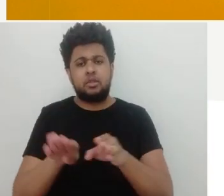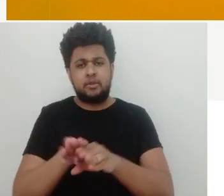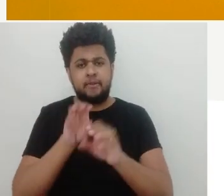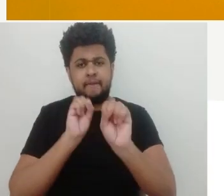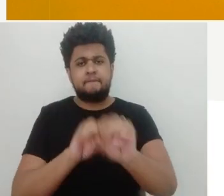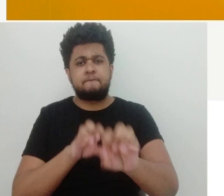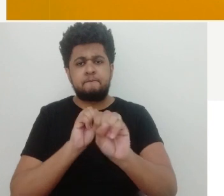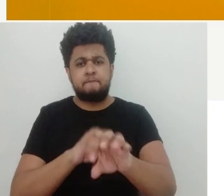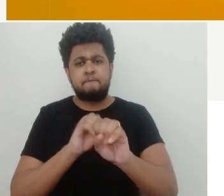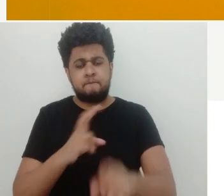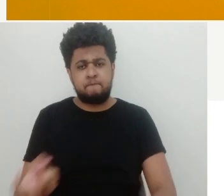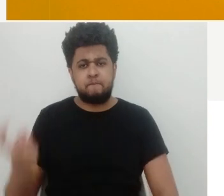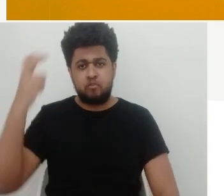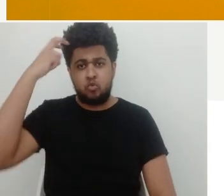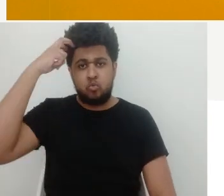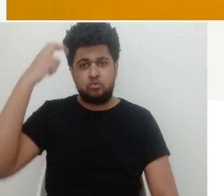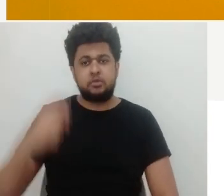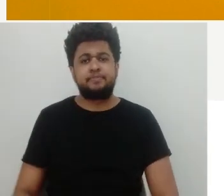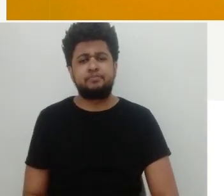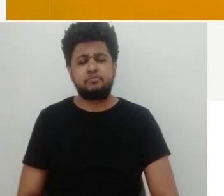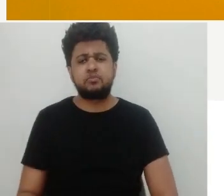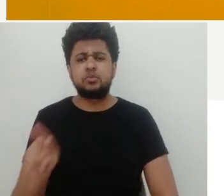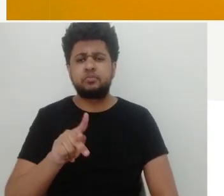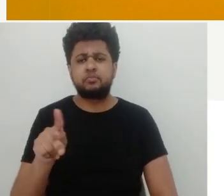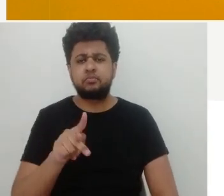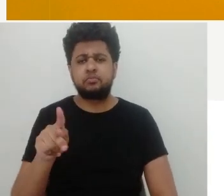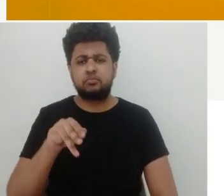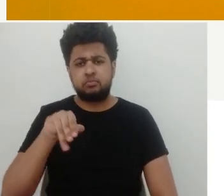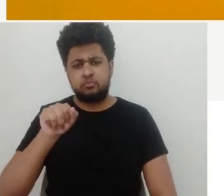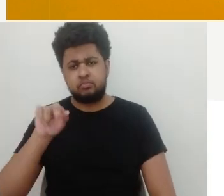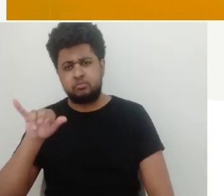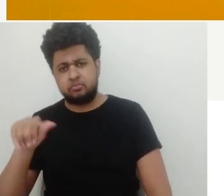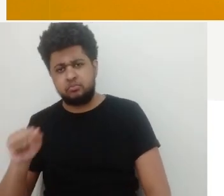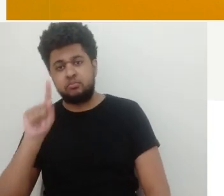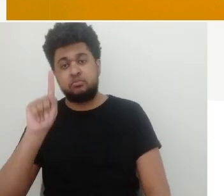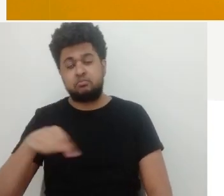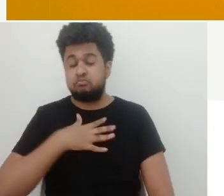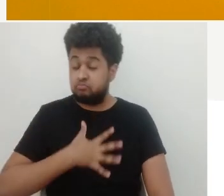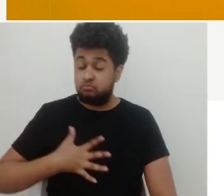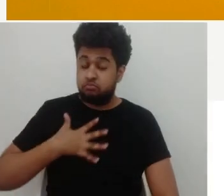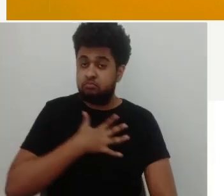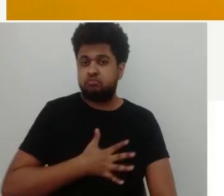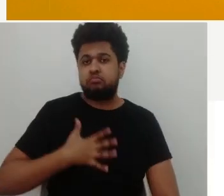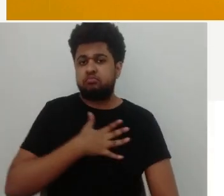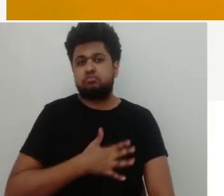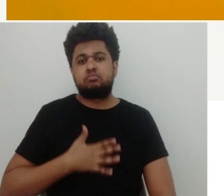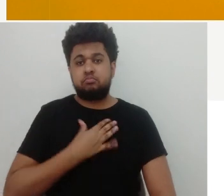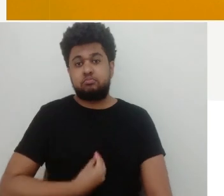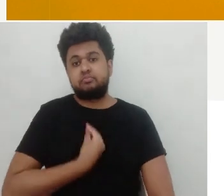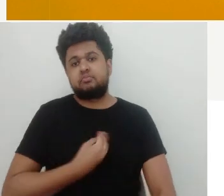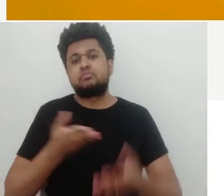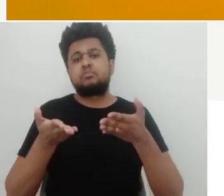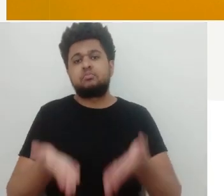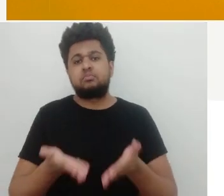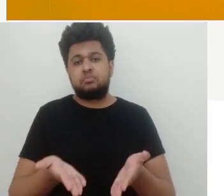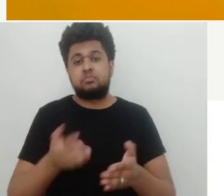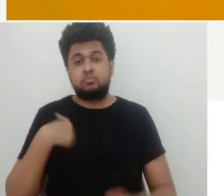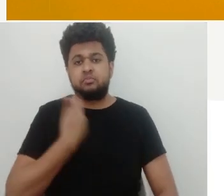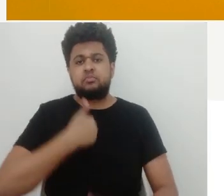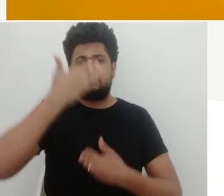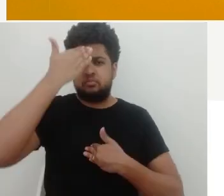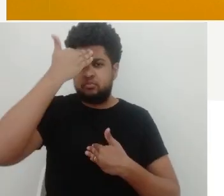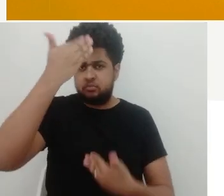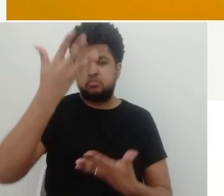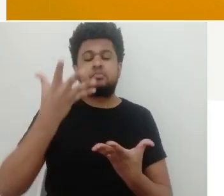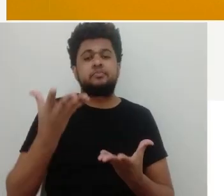cultural. Professora Mareia, é um prazer tê-la aqui conosco. Agradecemos muito a sua